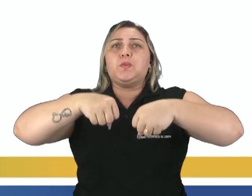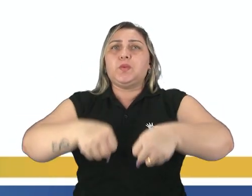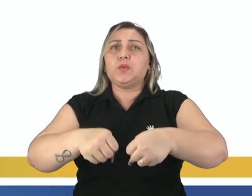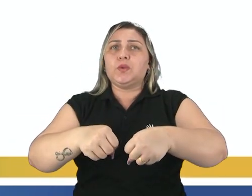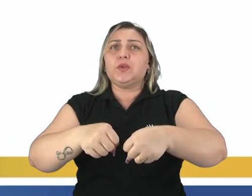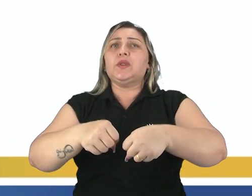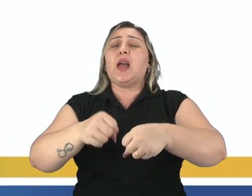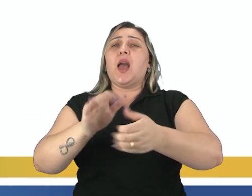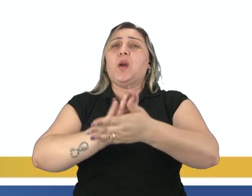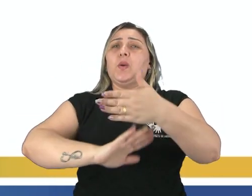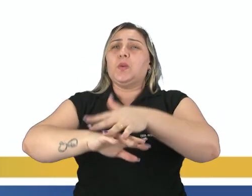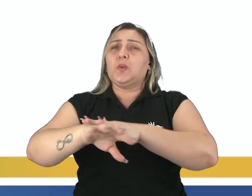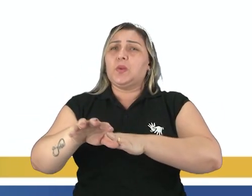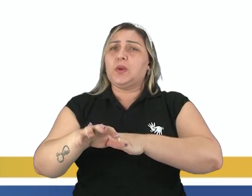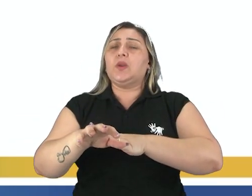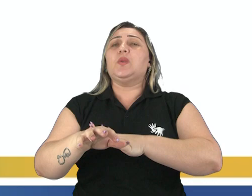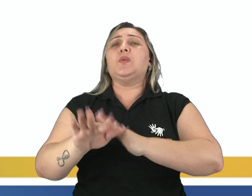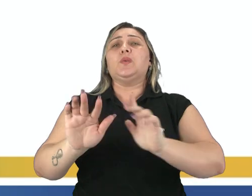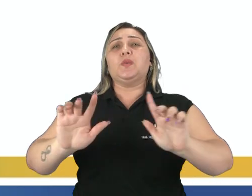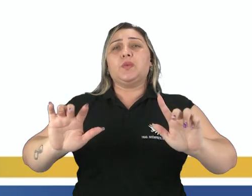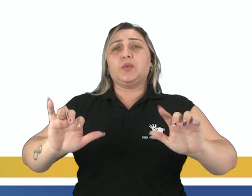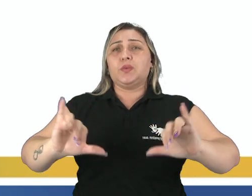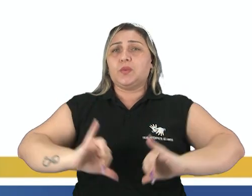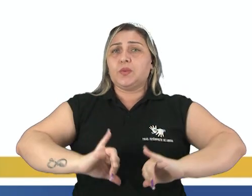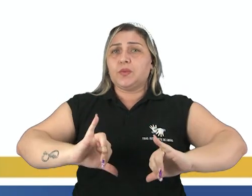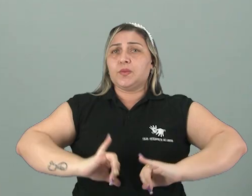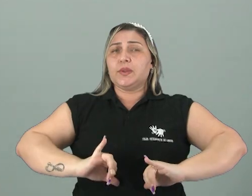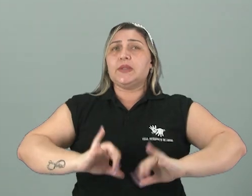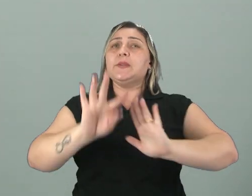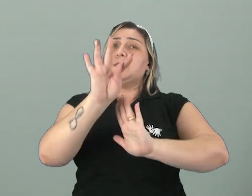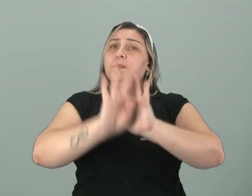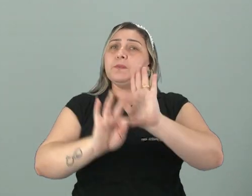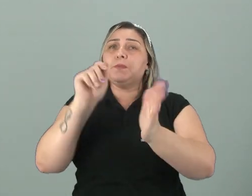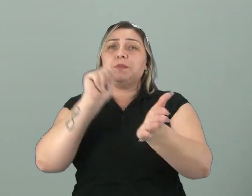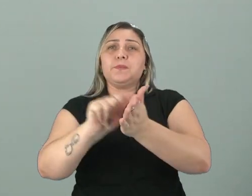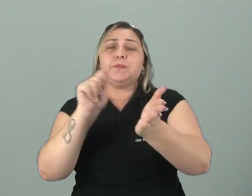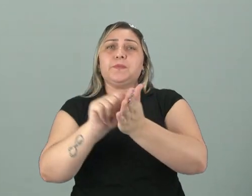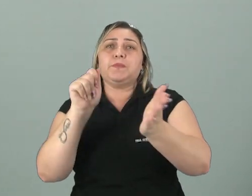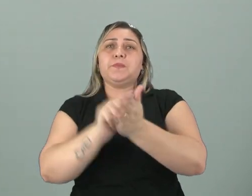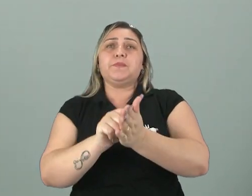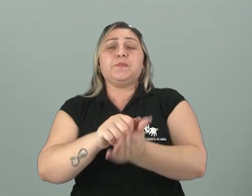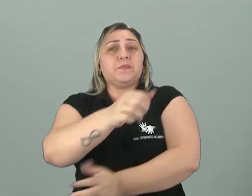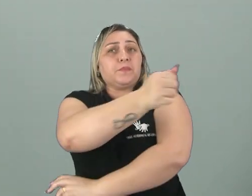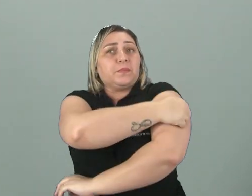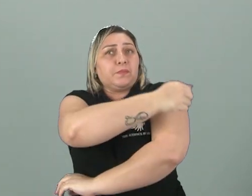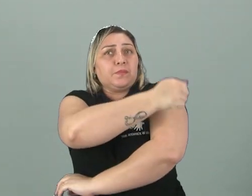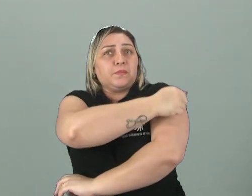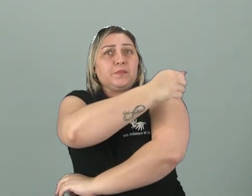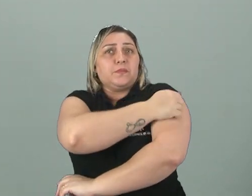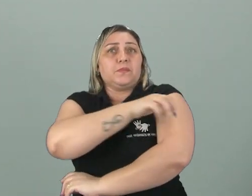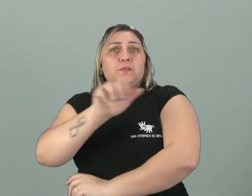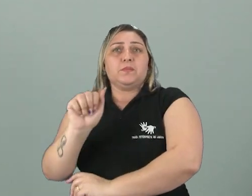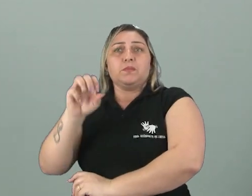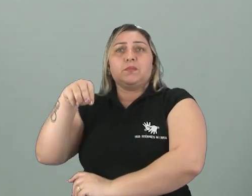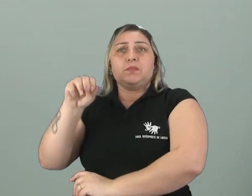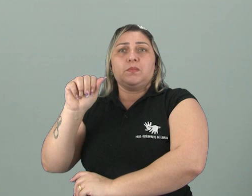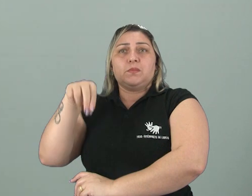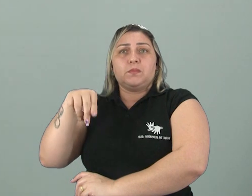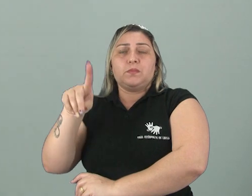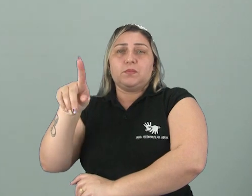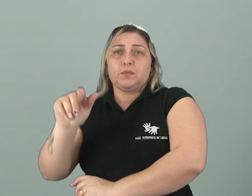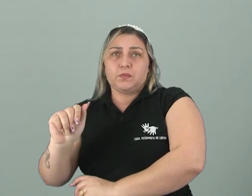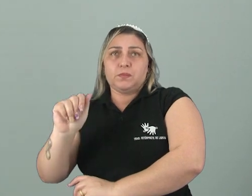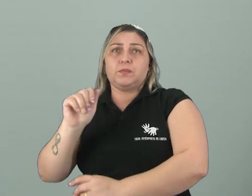mão calejar. Este texto, crianças, ele foi escrito por uma aluna, a Amanda